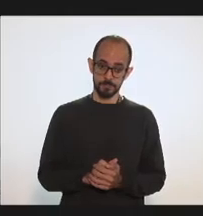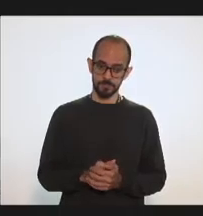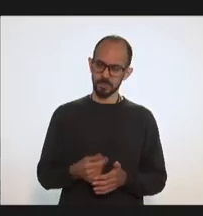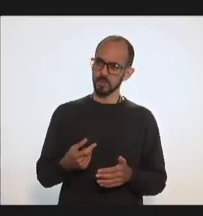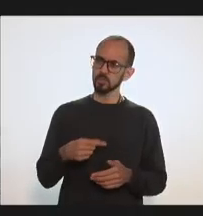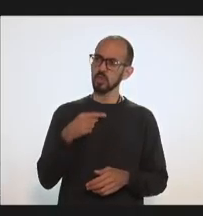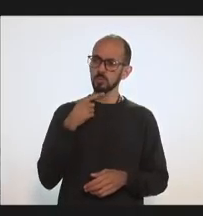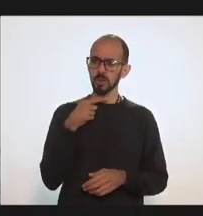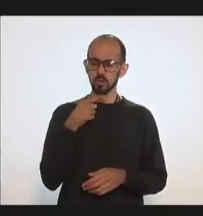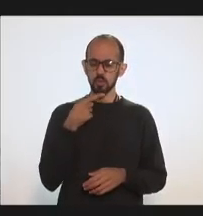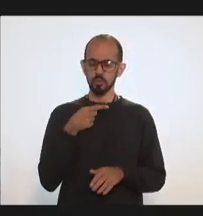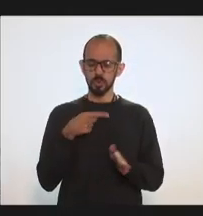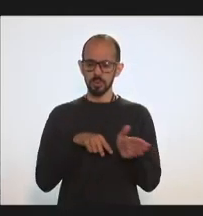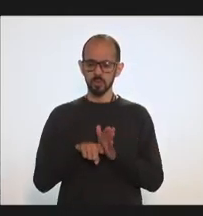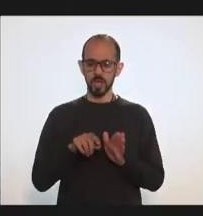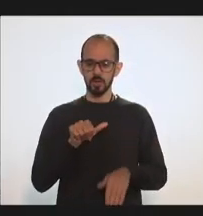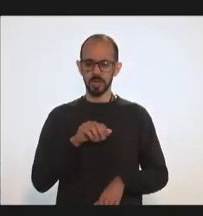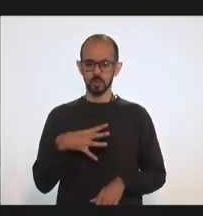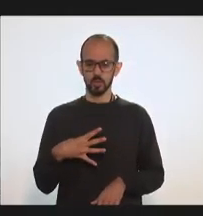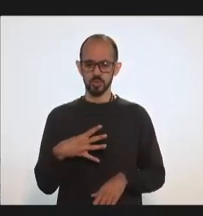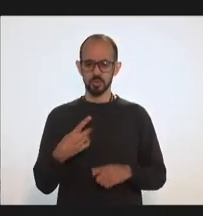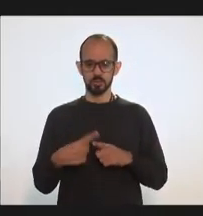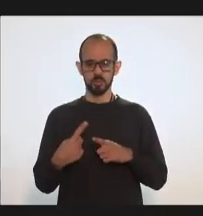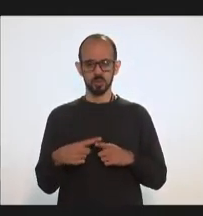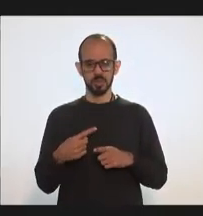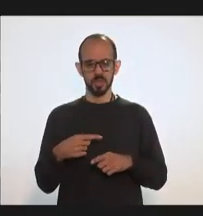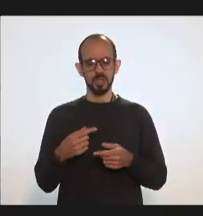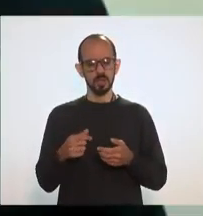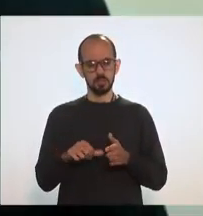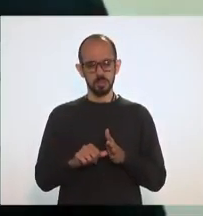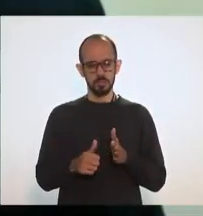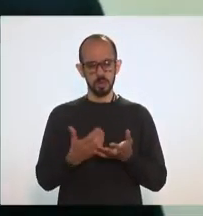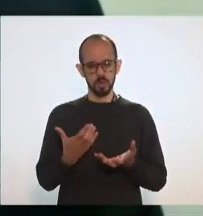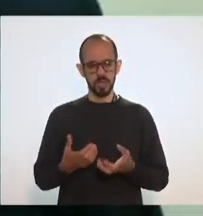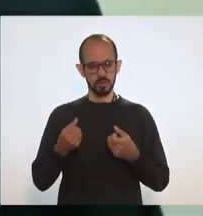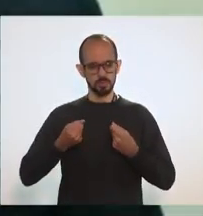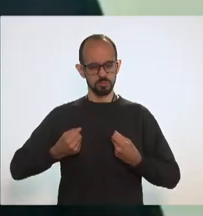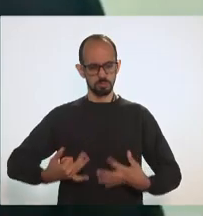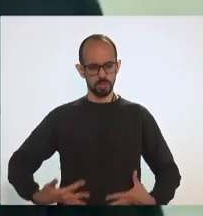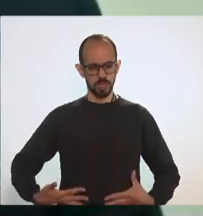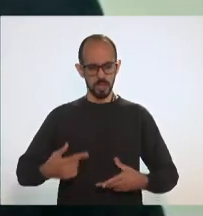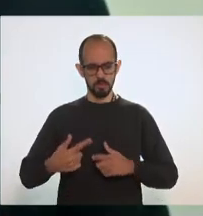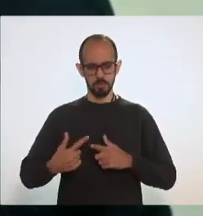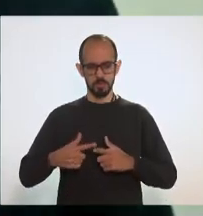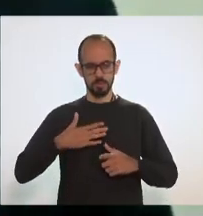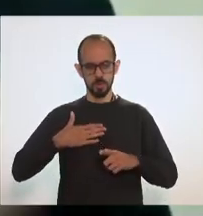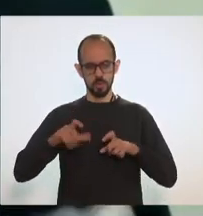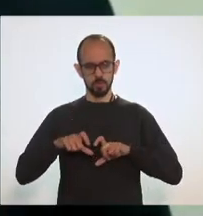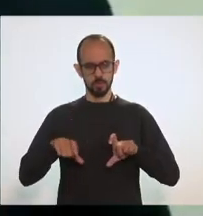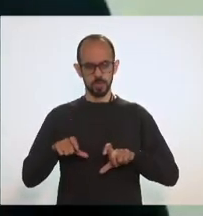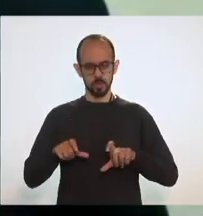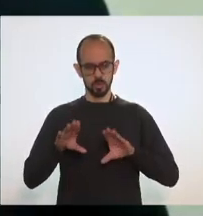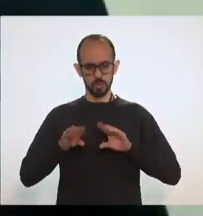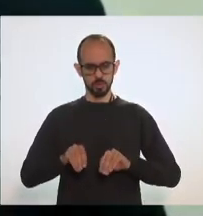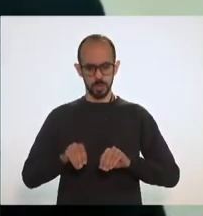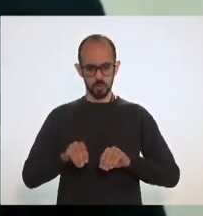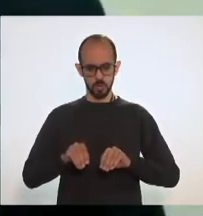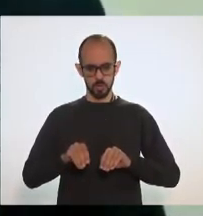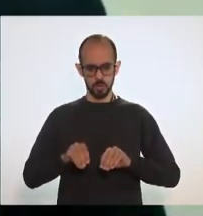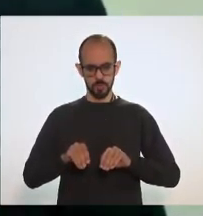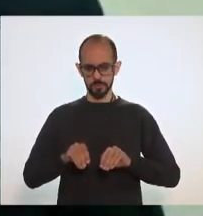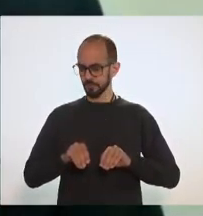Nós estamos discutindo o 14 da pauta, estou certo? Não, 15, então, acabamos 15, o 15 sim, agora. Sim. Agora vai para o 16, na presidência de